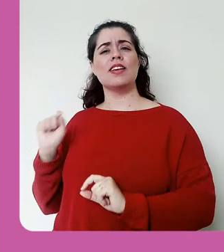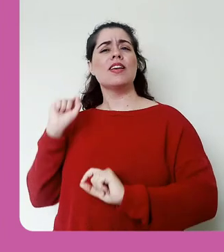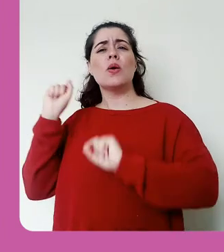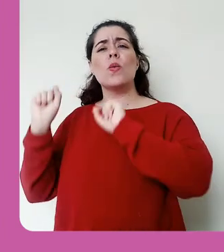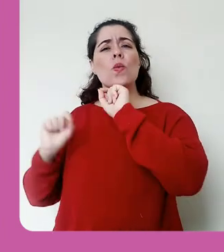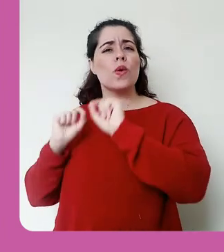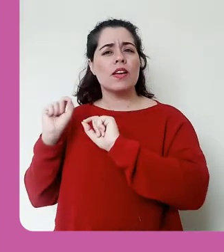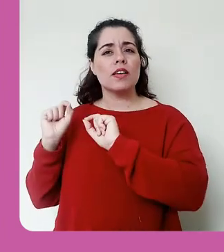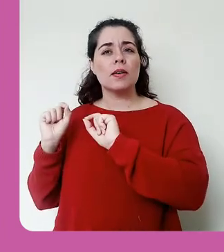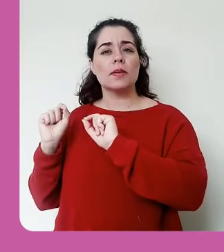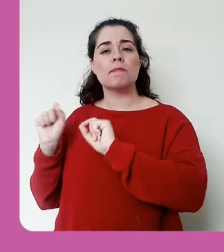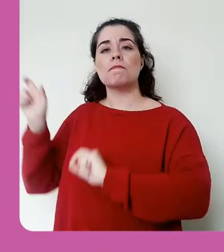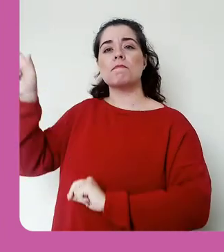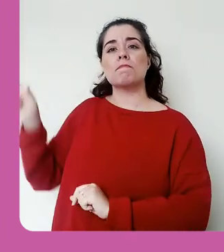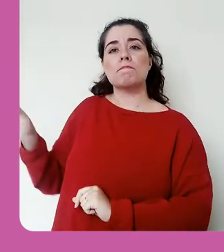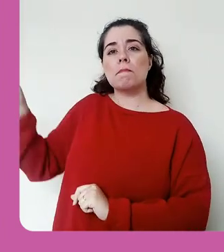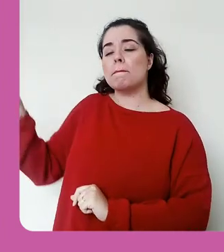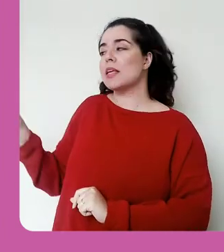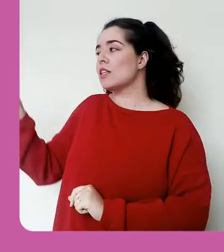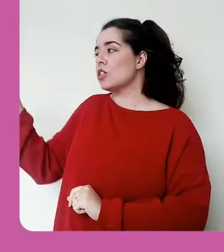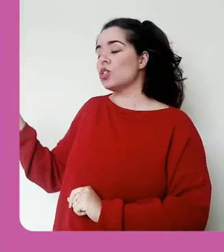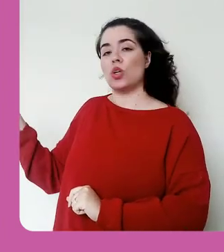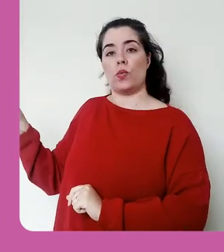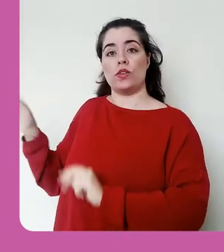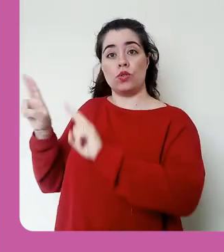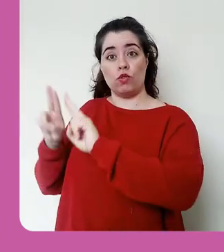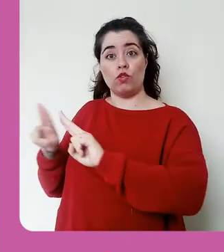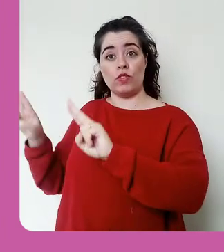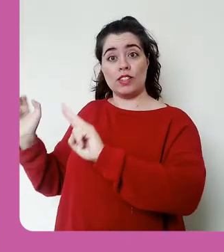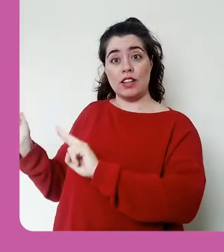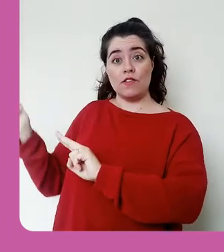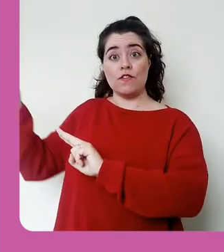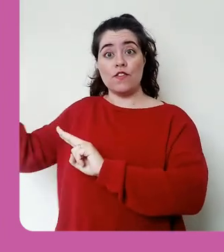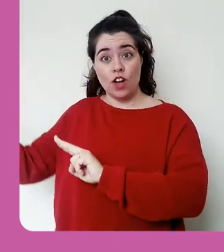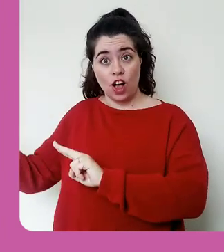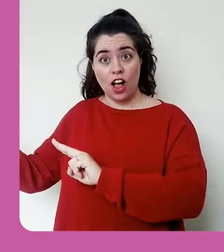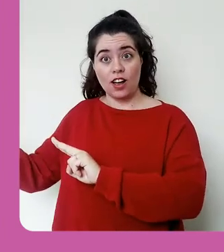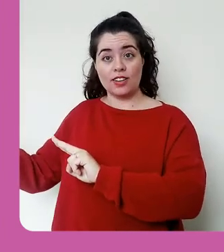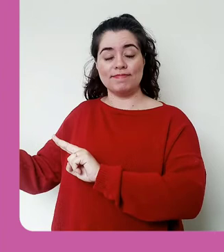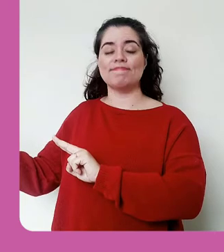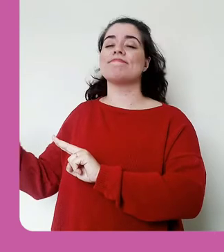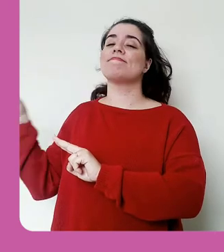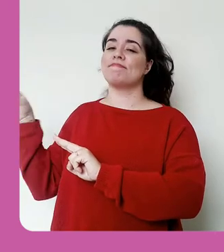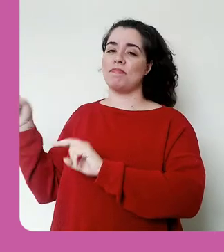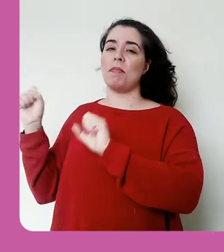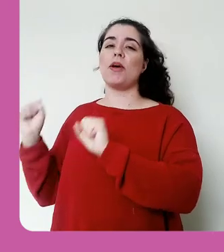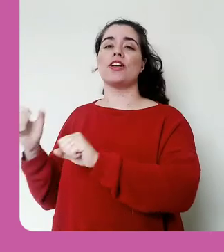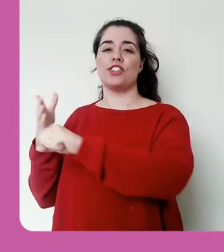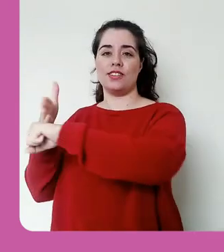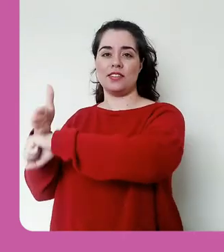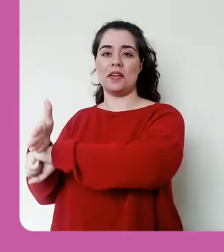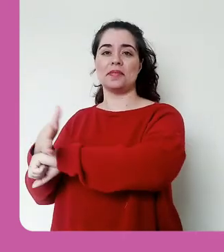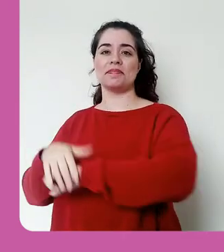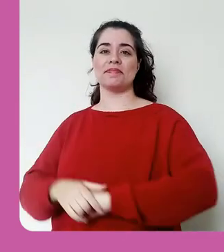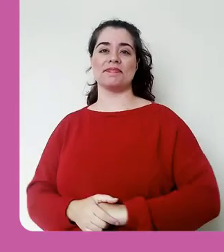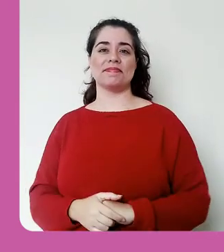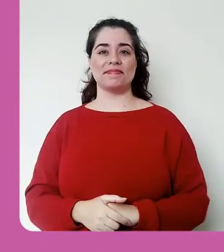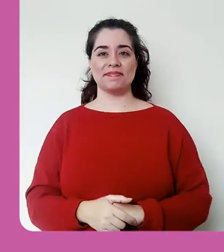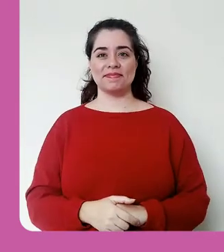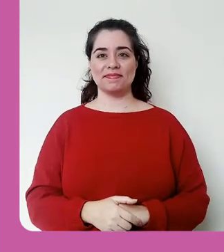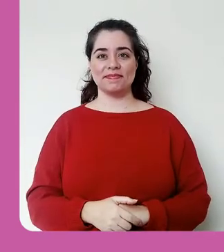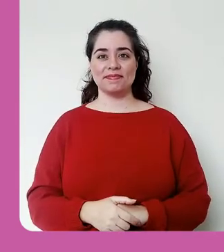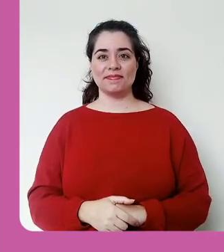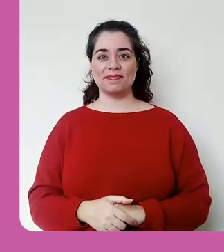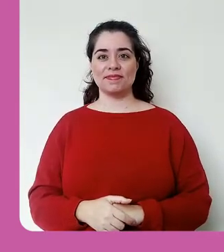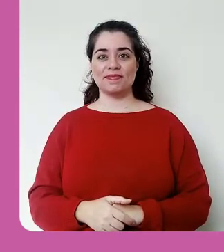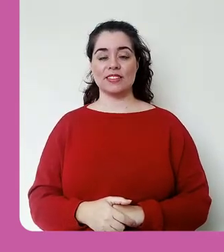usuários externos ao ambiente UFSC. Ou seja, aqueles usuários que não têm a ID UFSC.